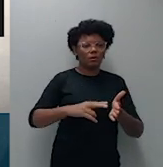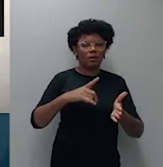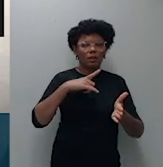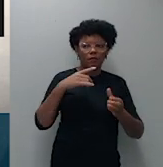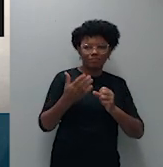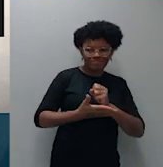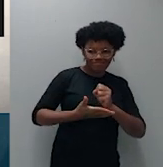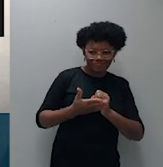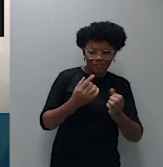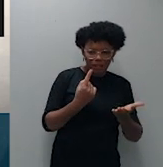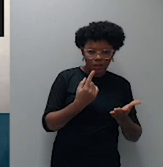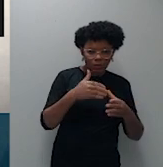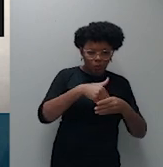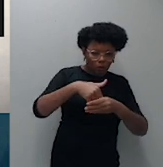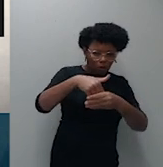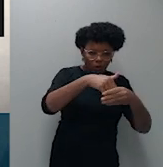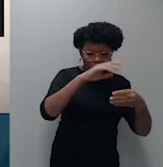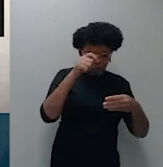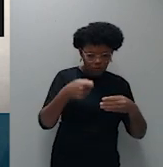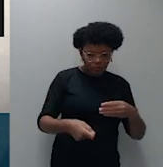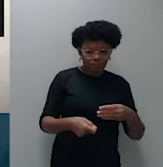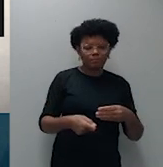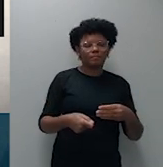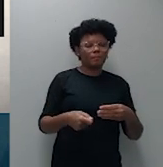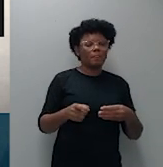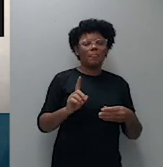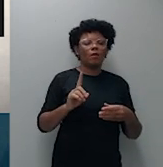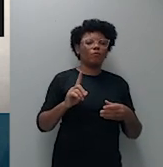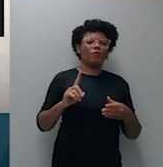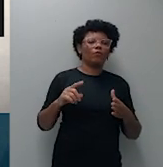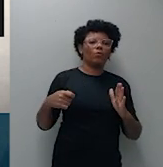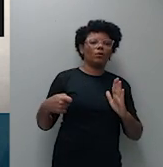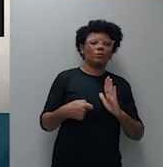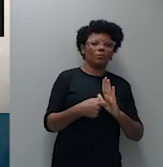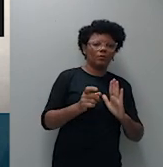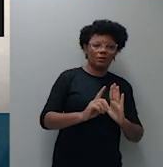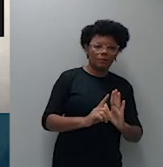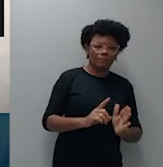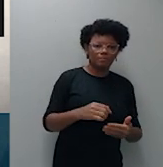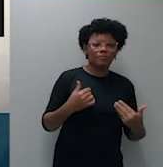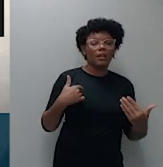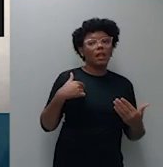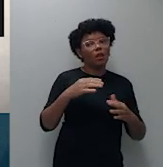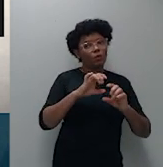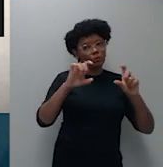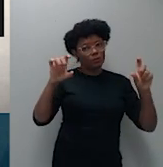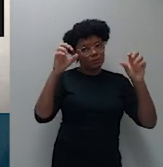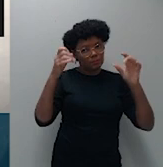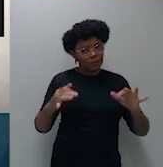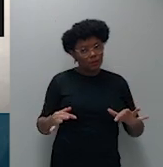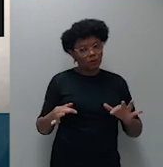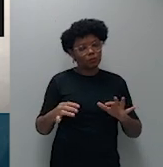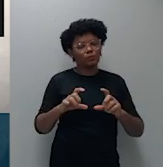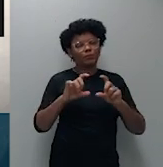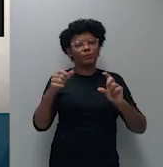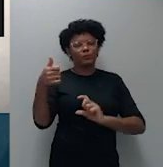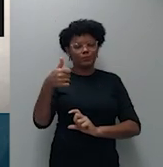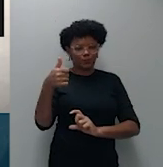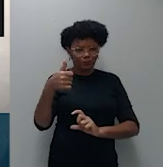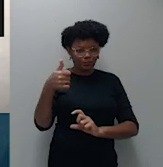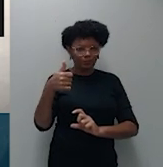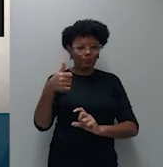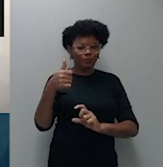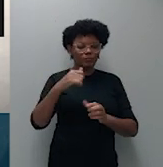ouvir fundamento do acórdão recorrido não impugnado eu mexendo isso no item primeiro